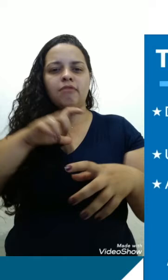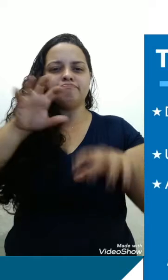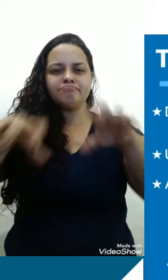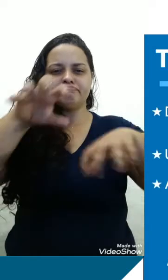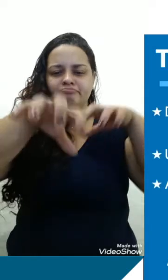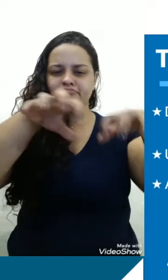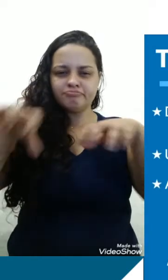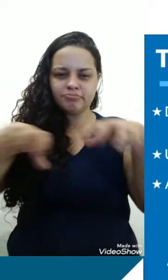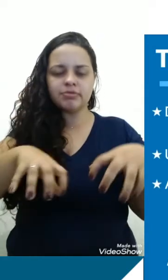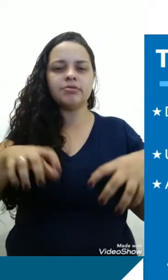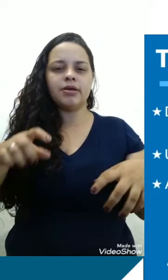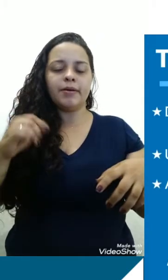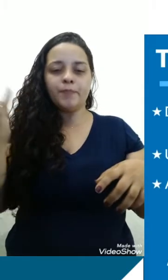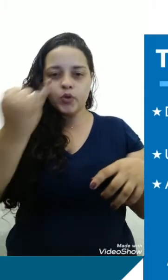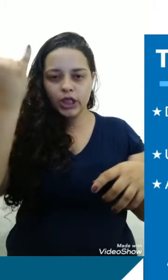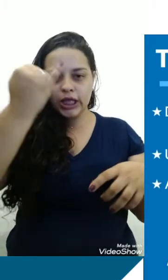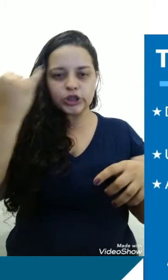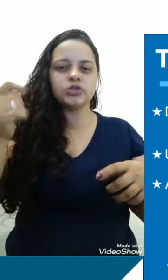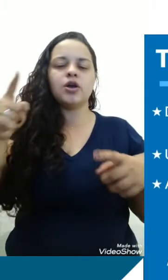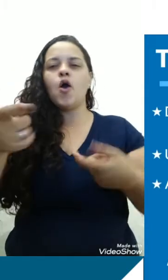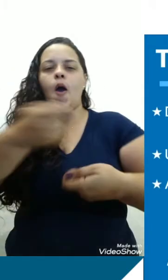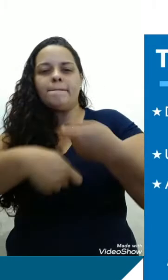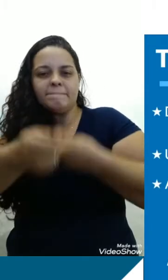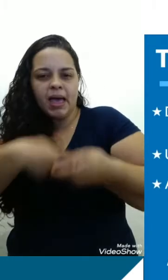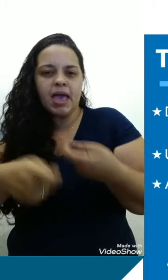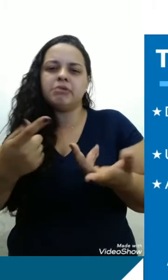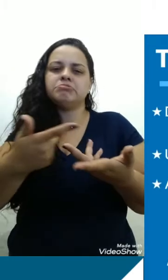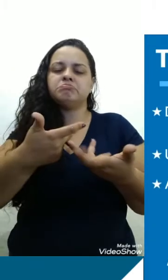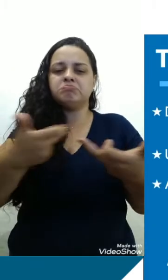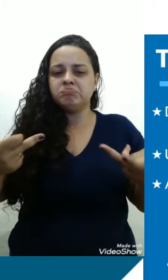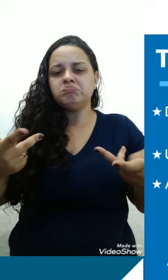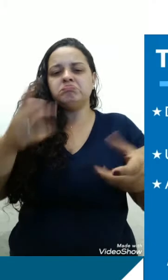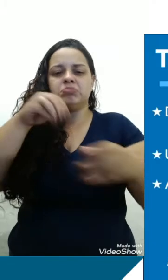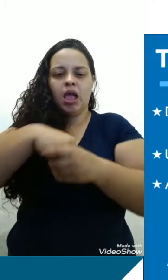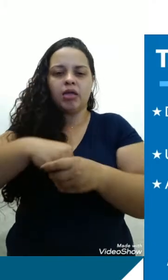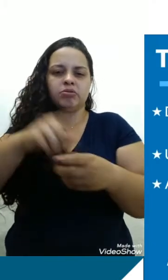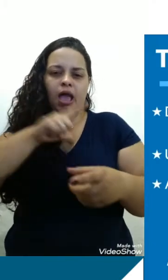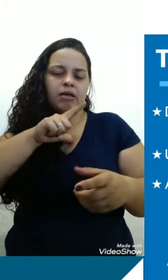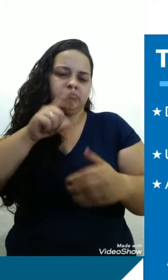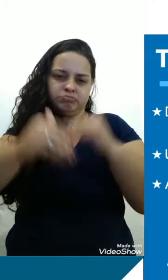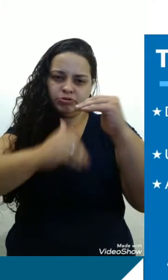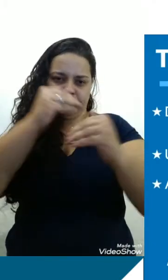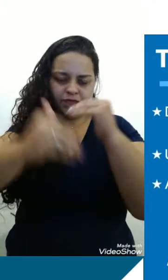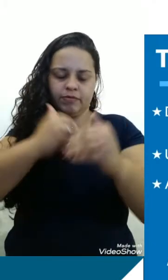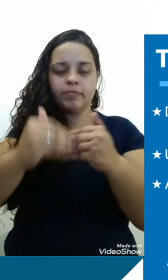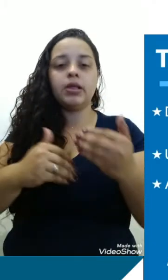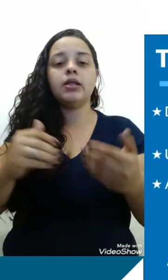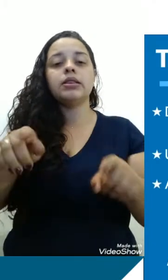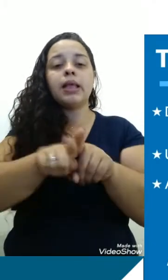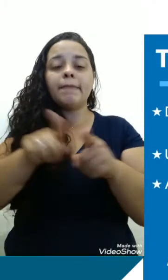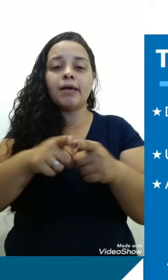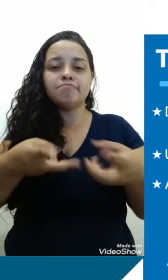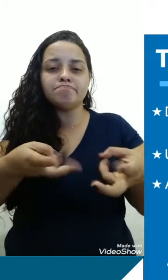que são necessários para esses centros. Então, comércio, serviços, tudo isso vai se desenvolver também. E